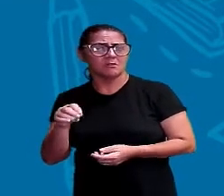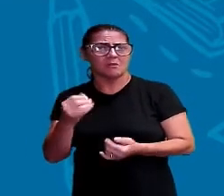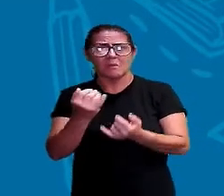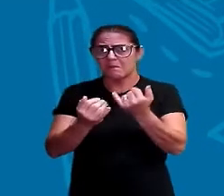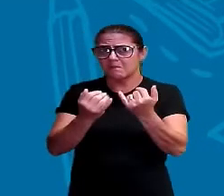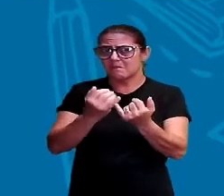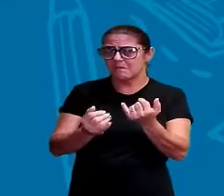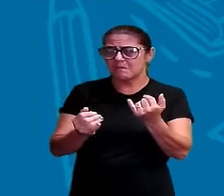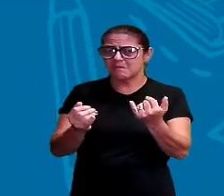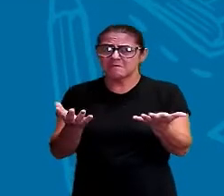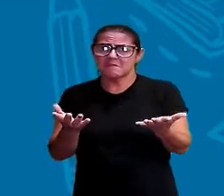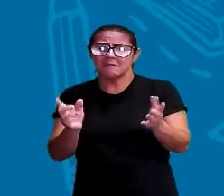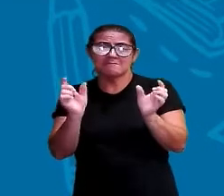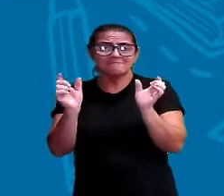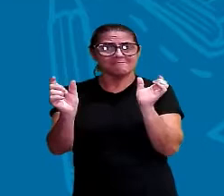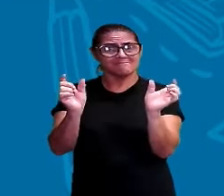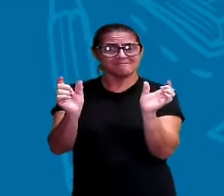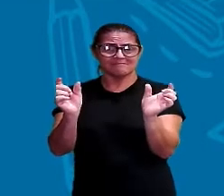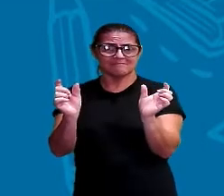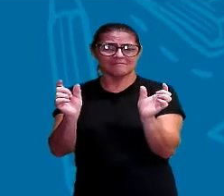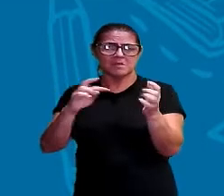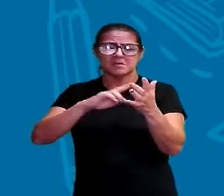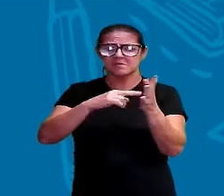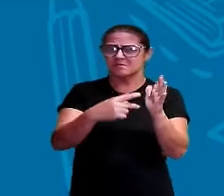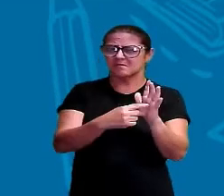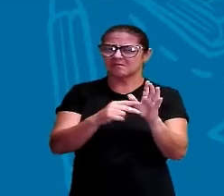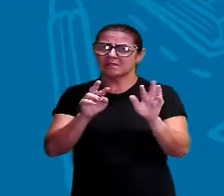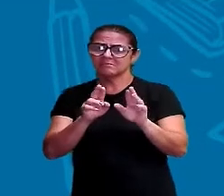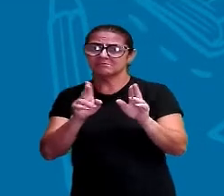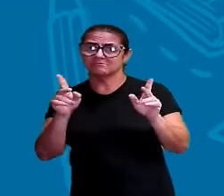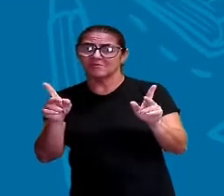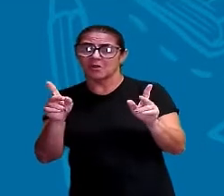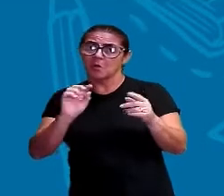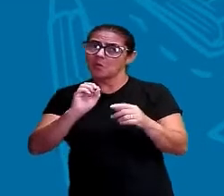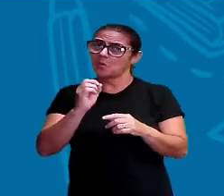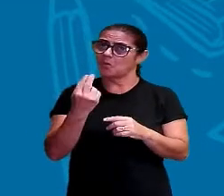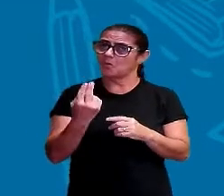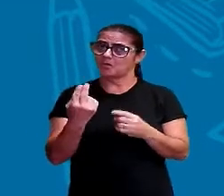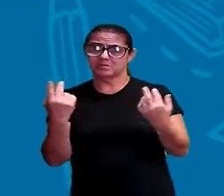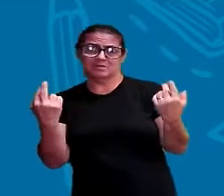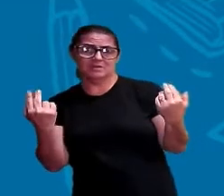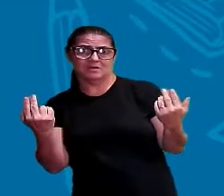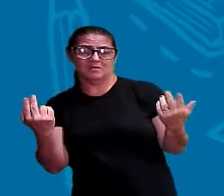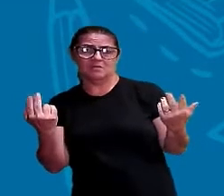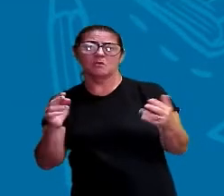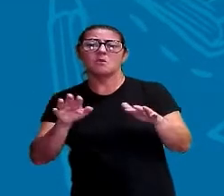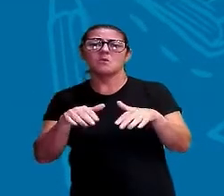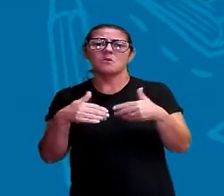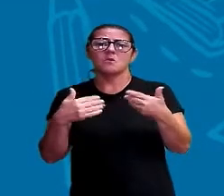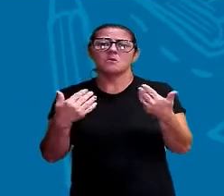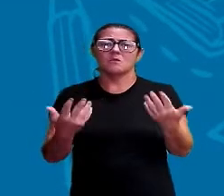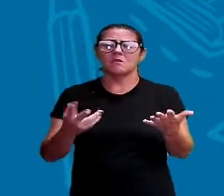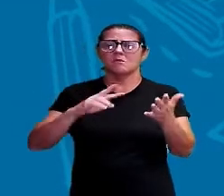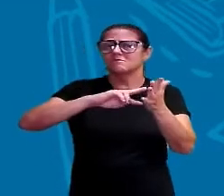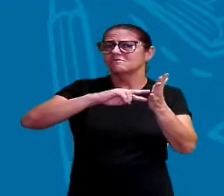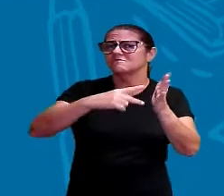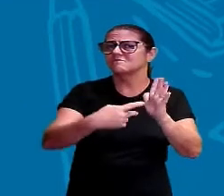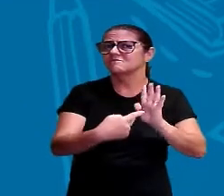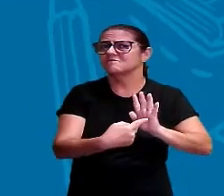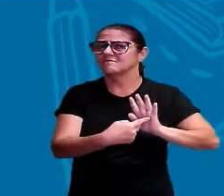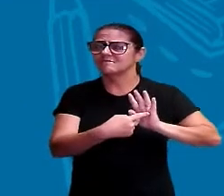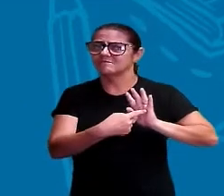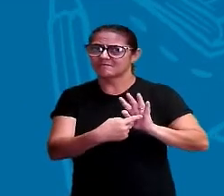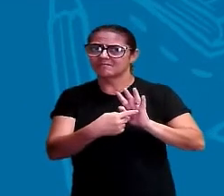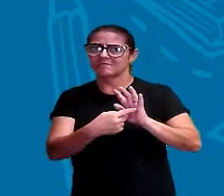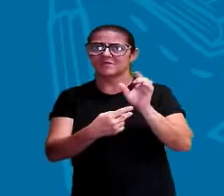também na nossa língua portuguesa. Quando você pega um dicionário, você também vai analisar quais são os significados que